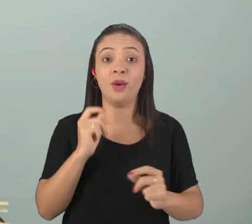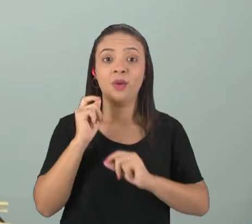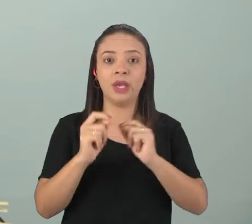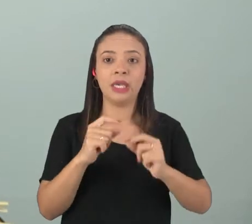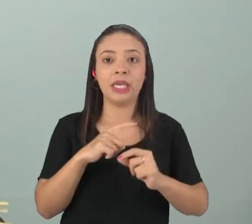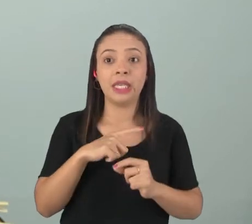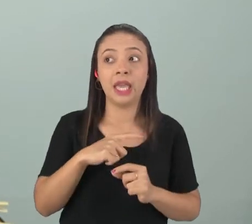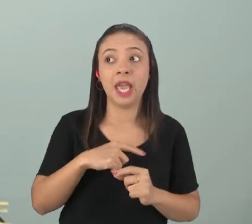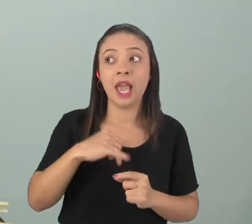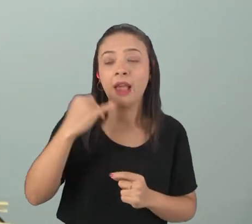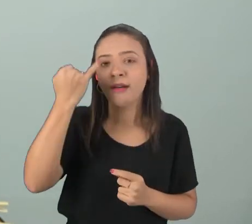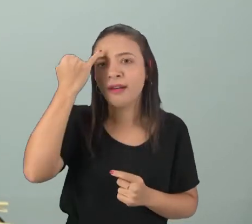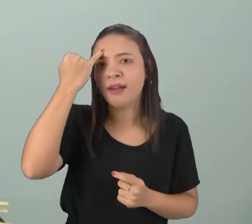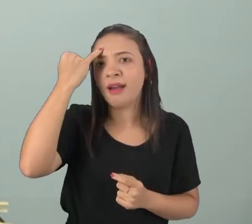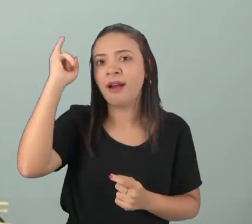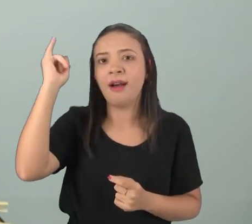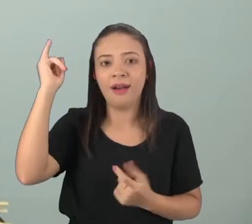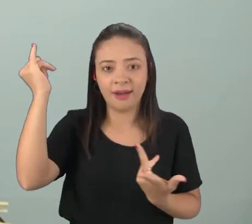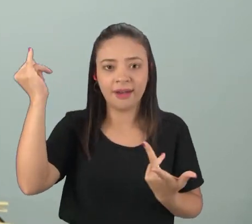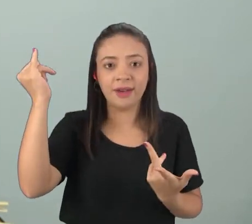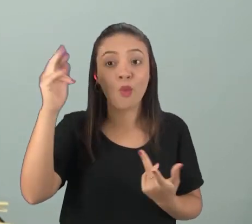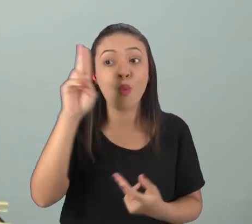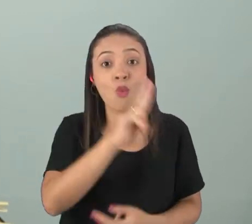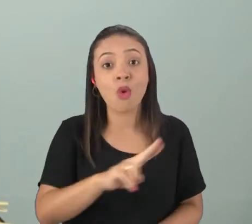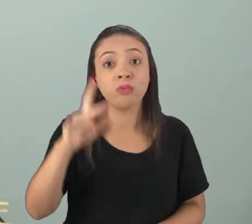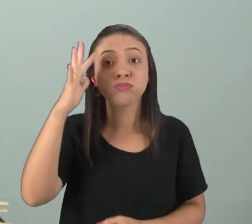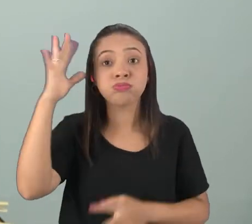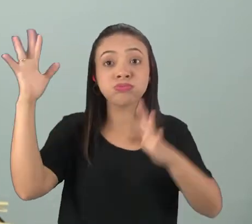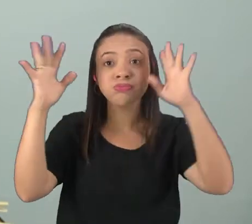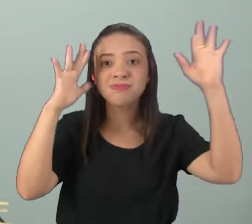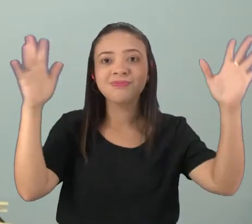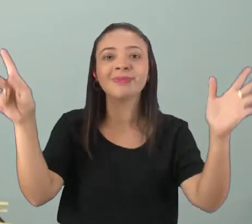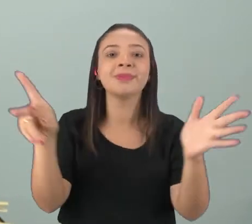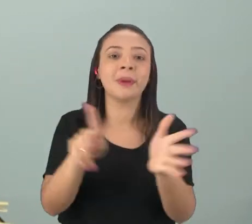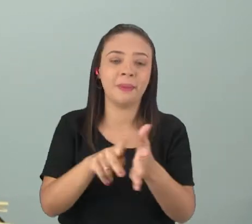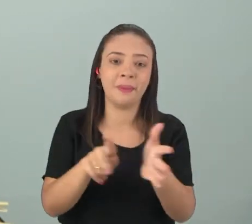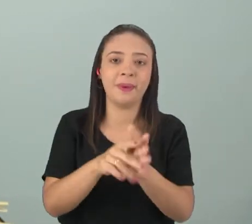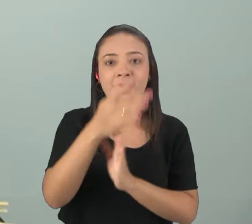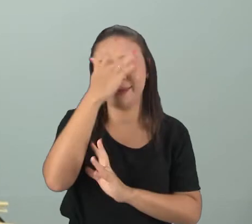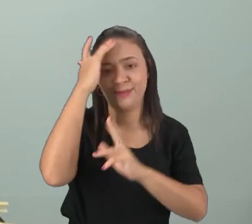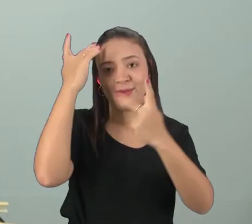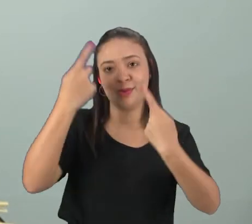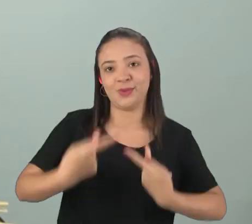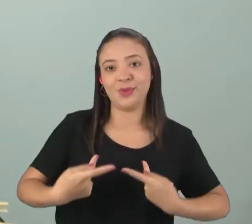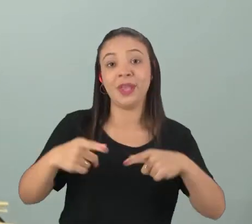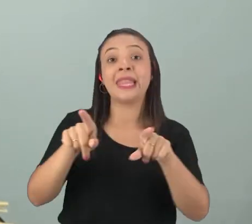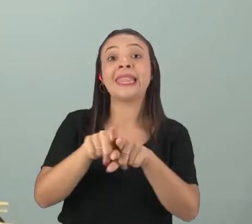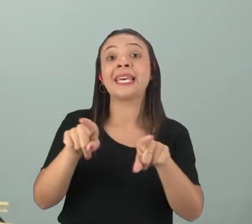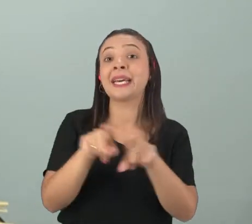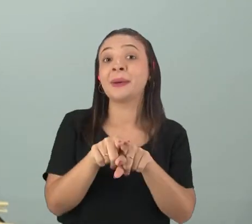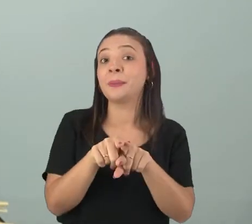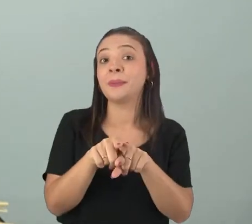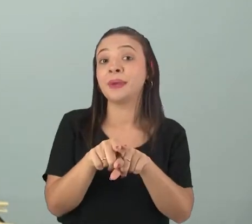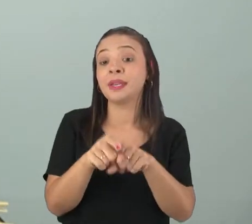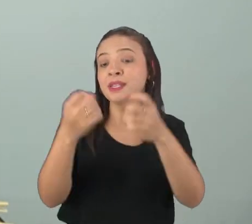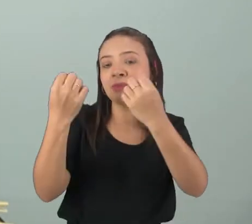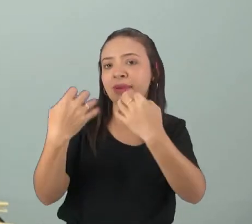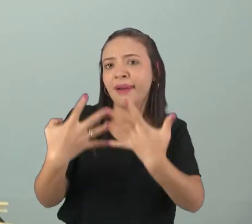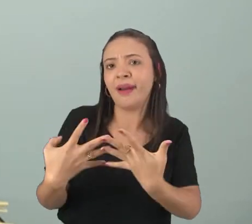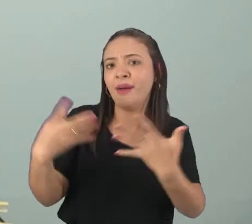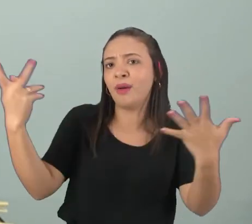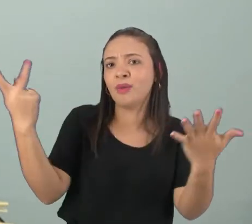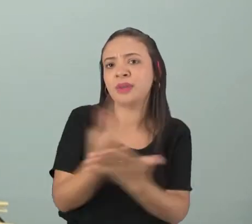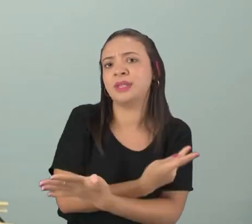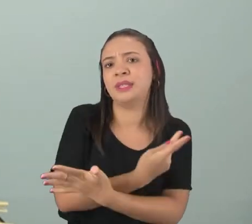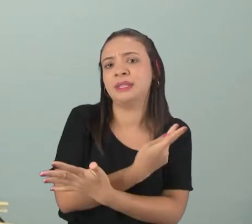de fantasias, né? Utilizado da imaginação das pessoas. E tem também para explicar um fenômeno da natureza,